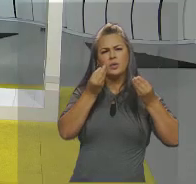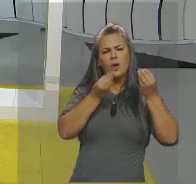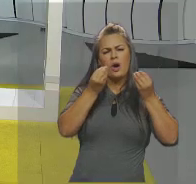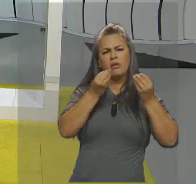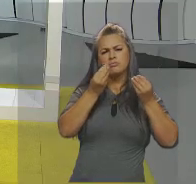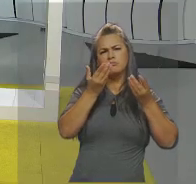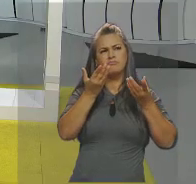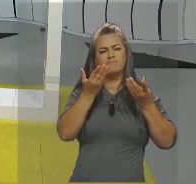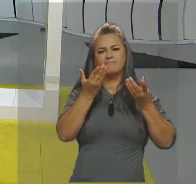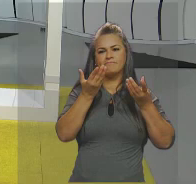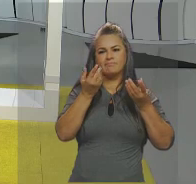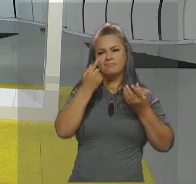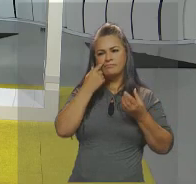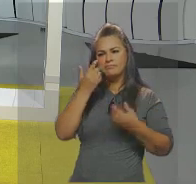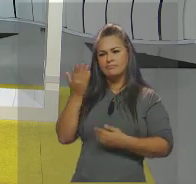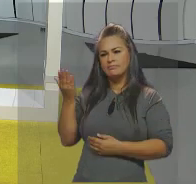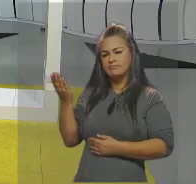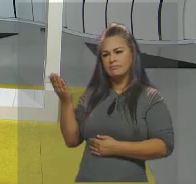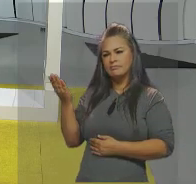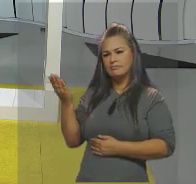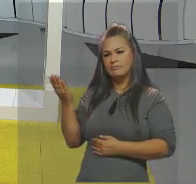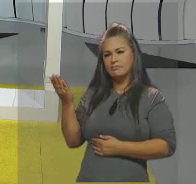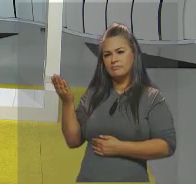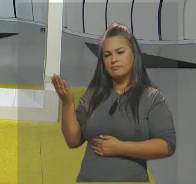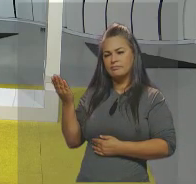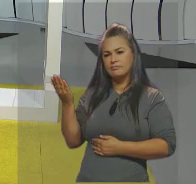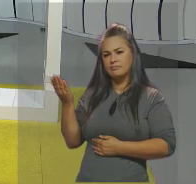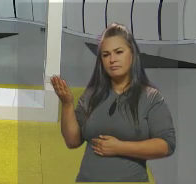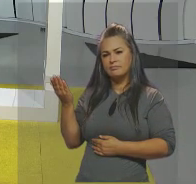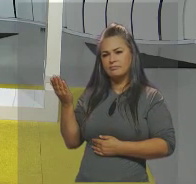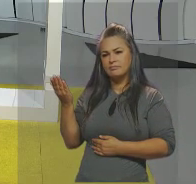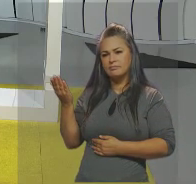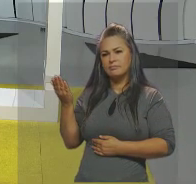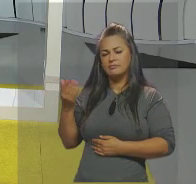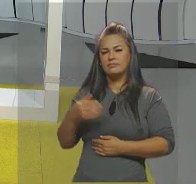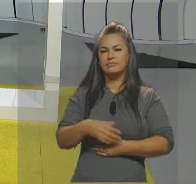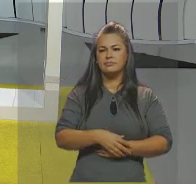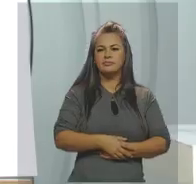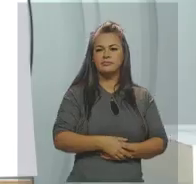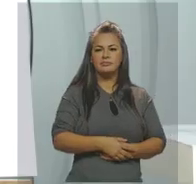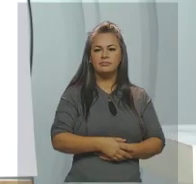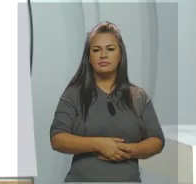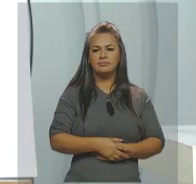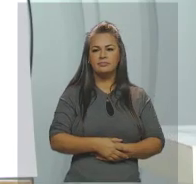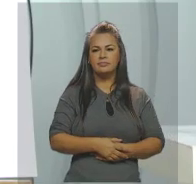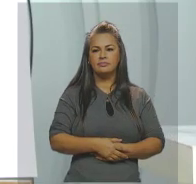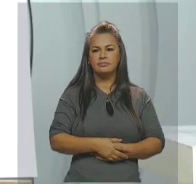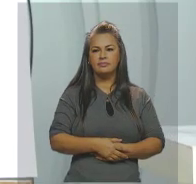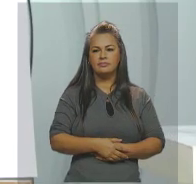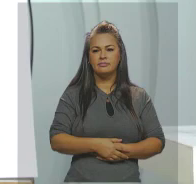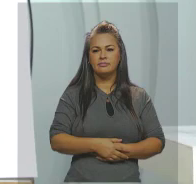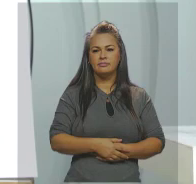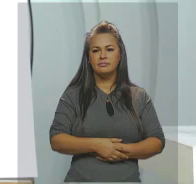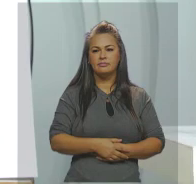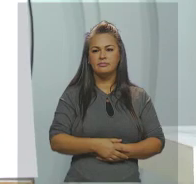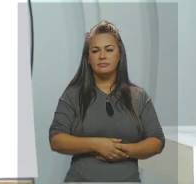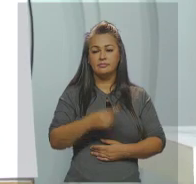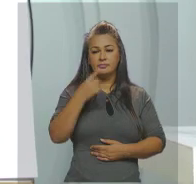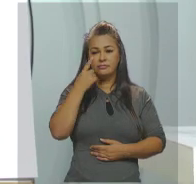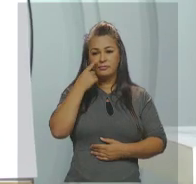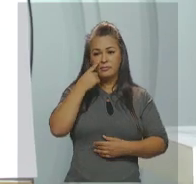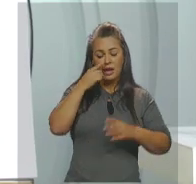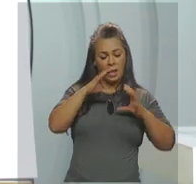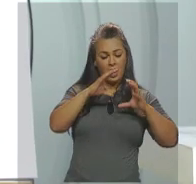entender. Então, forma das